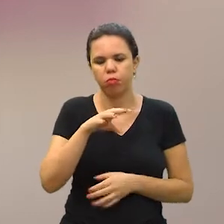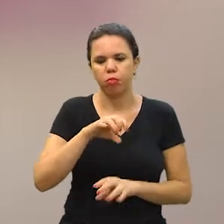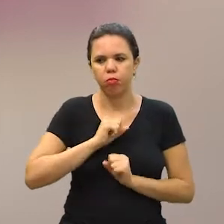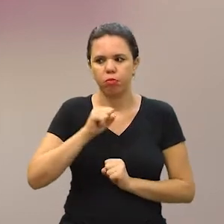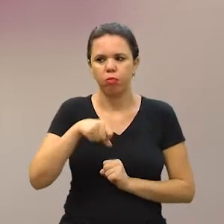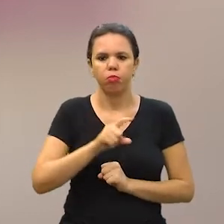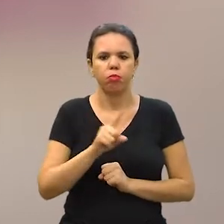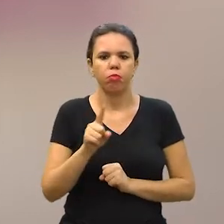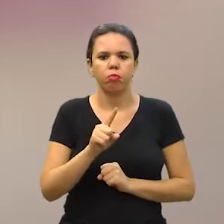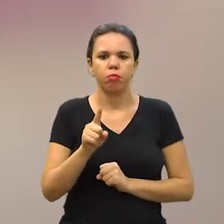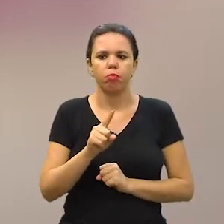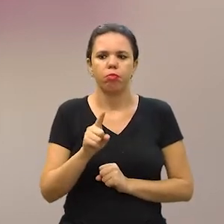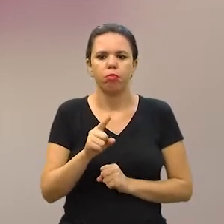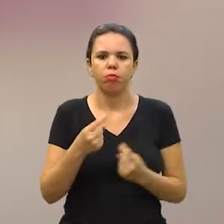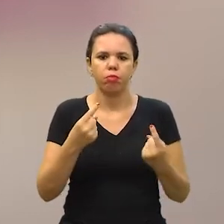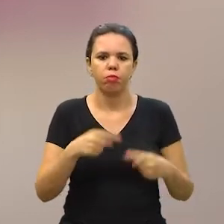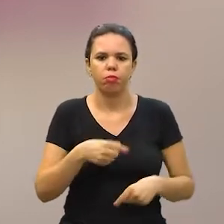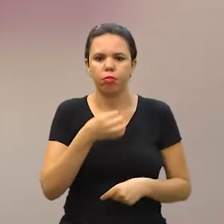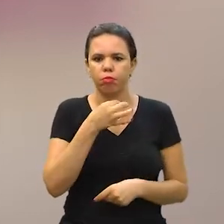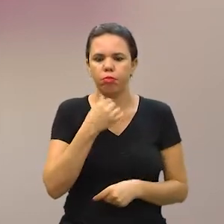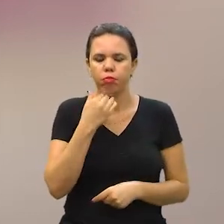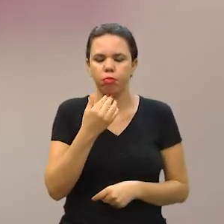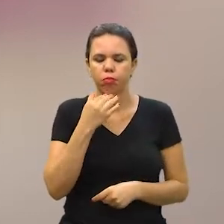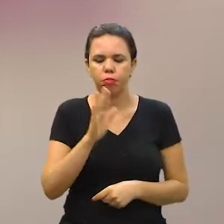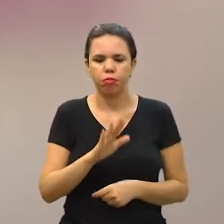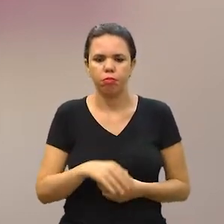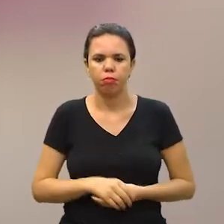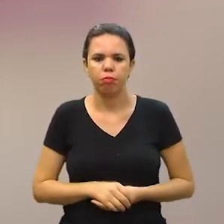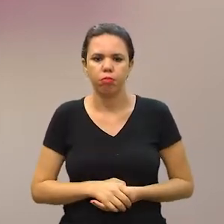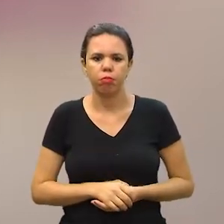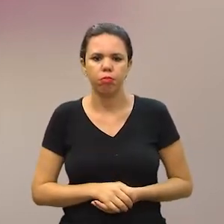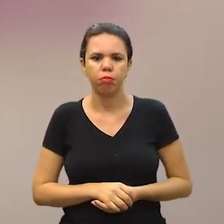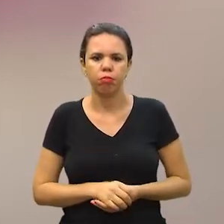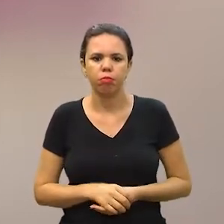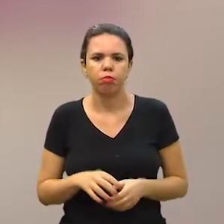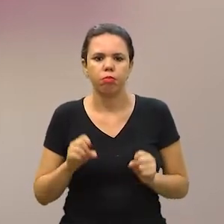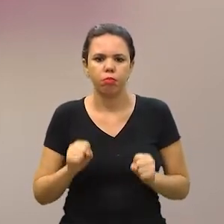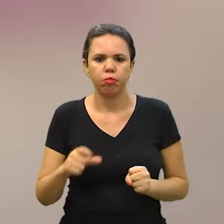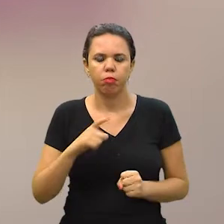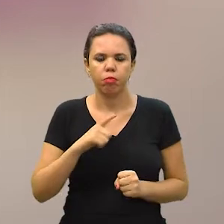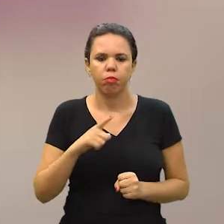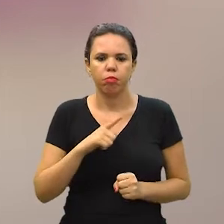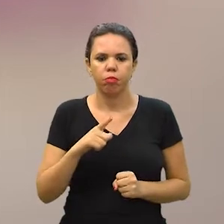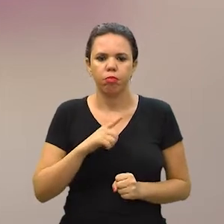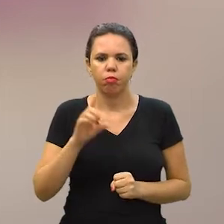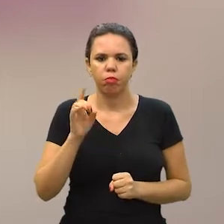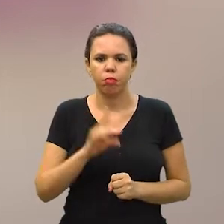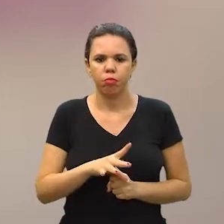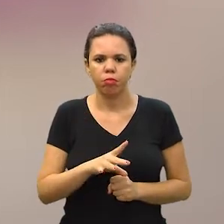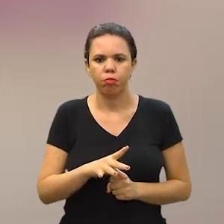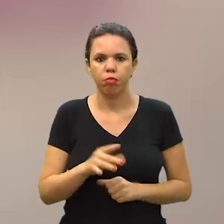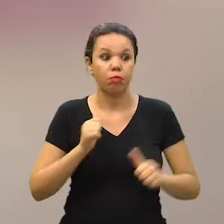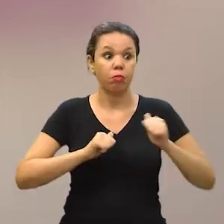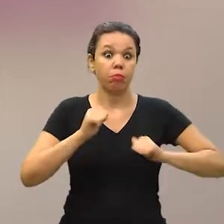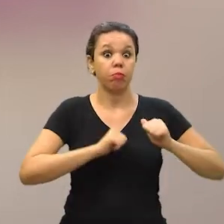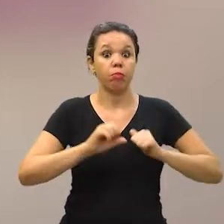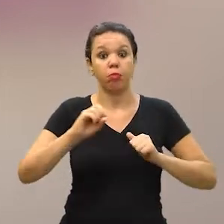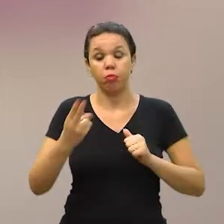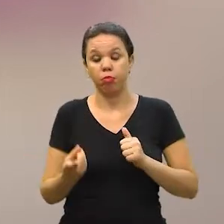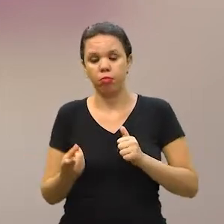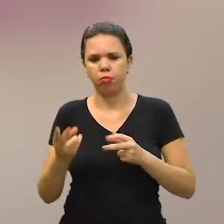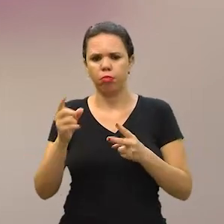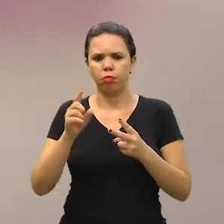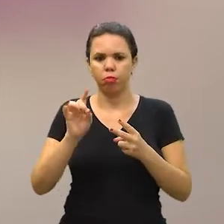ou não. Na verdade, a impulsividade, a oposição sozinha não fecha critério. Mas então nós podemos ter o tipo só com hiperatividade,